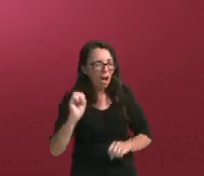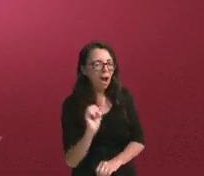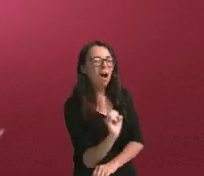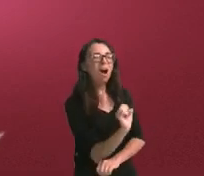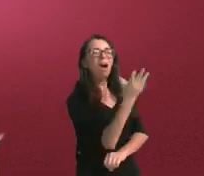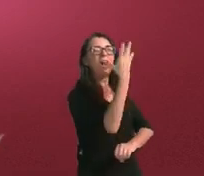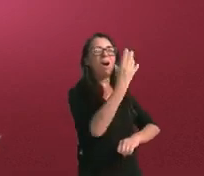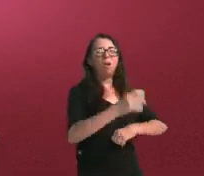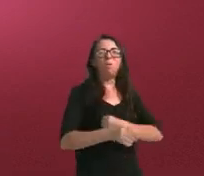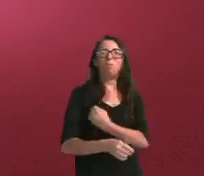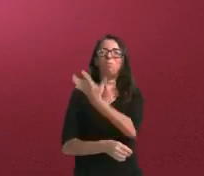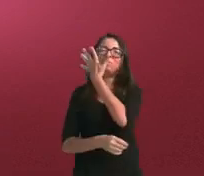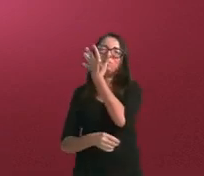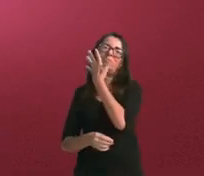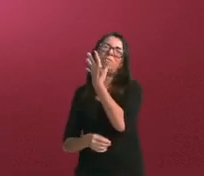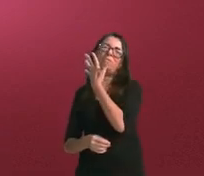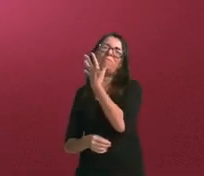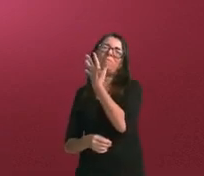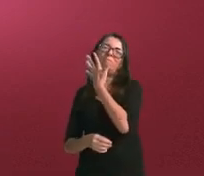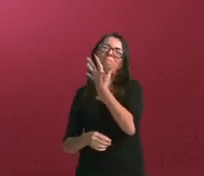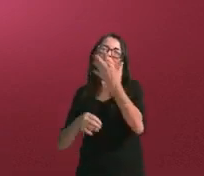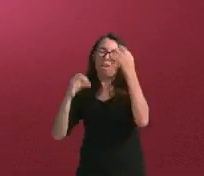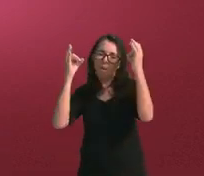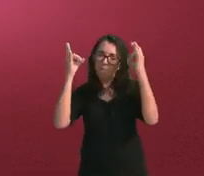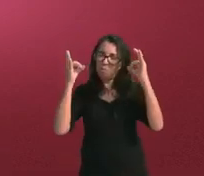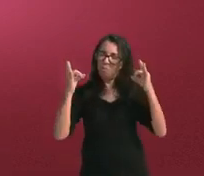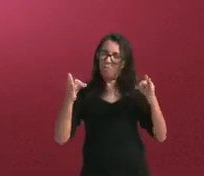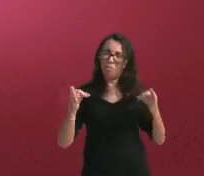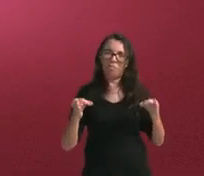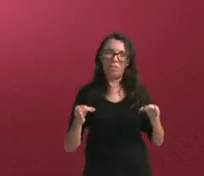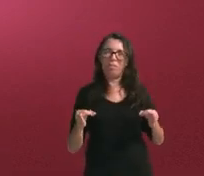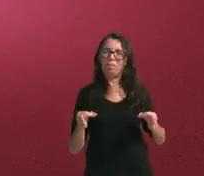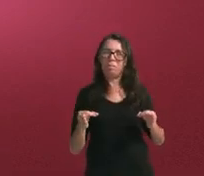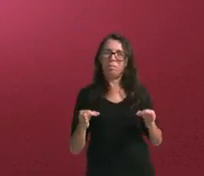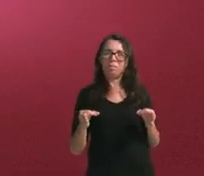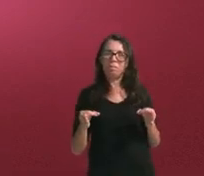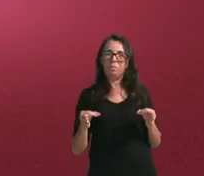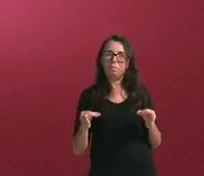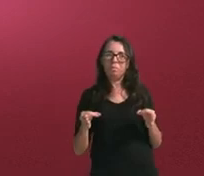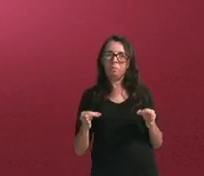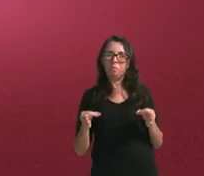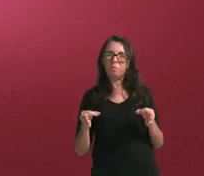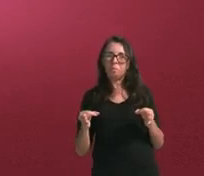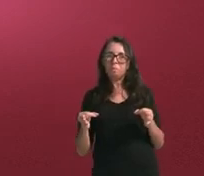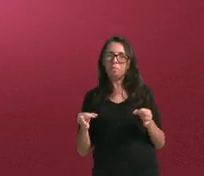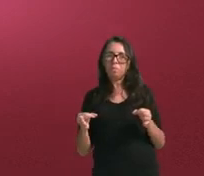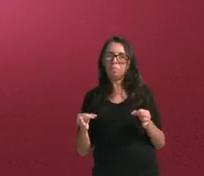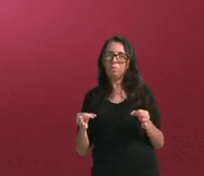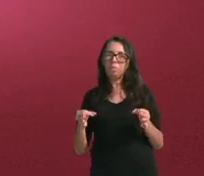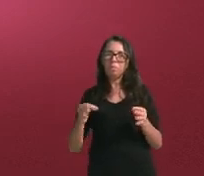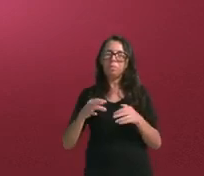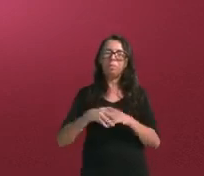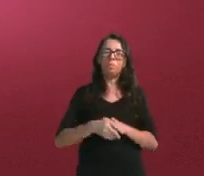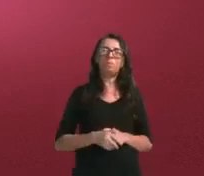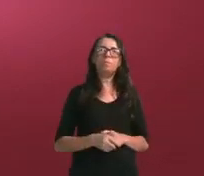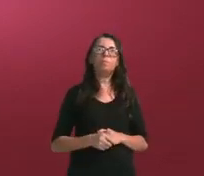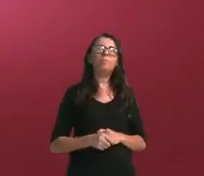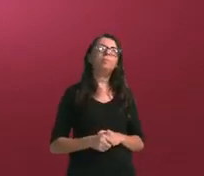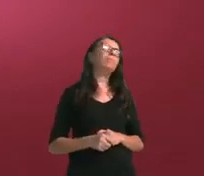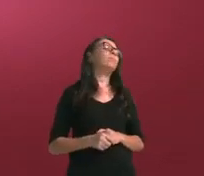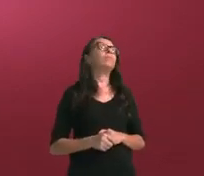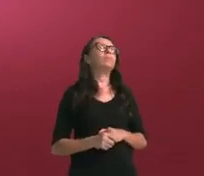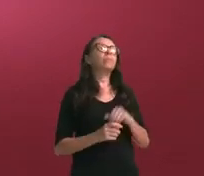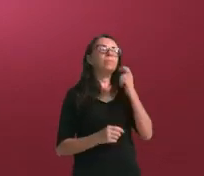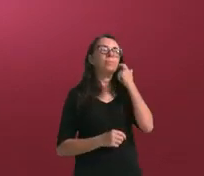e mais intimamente. Qual o resultado desse ciclo